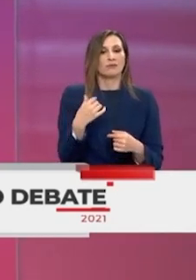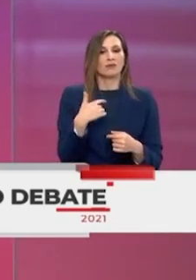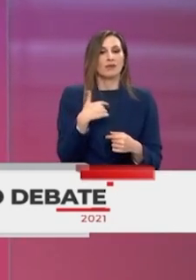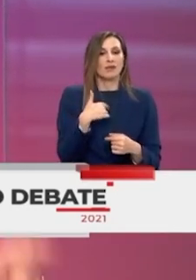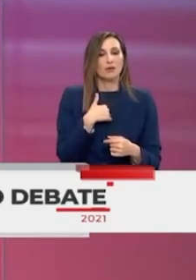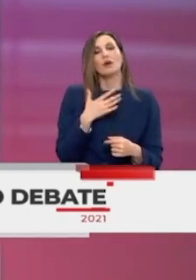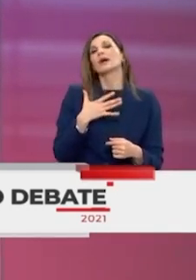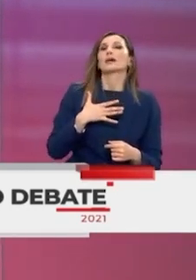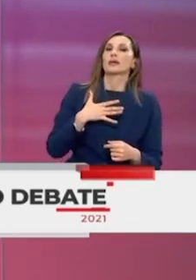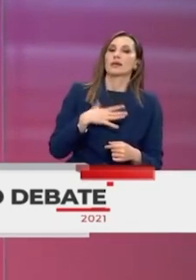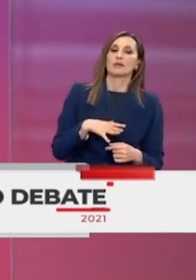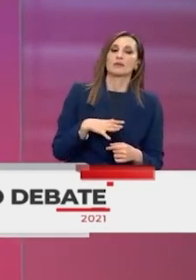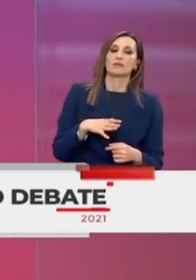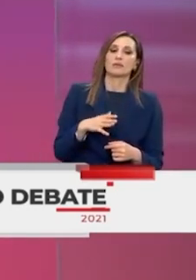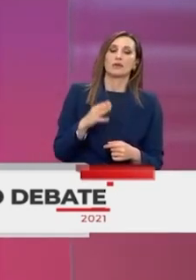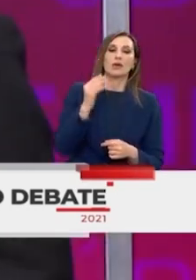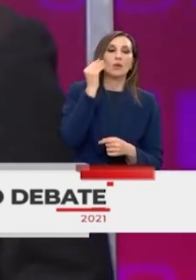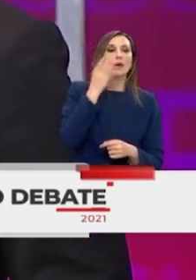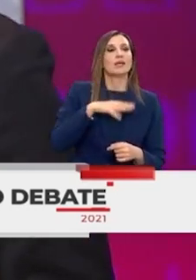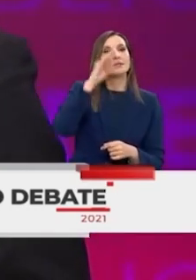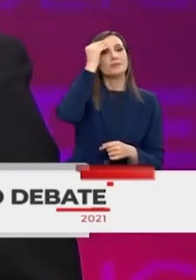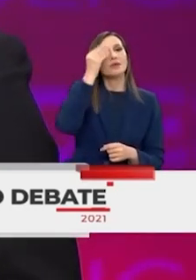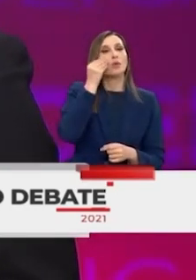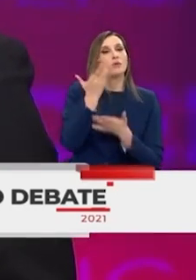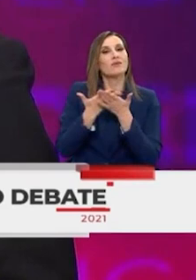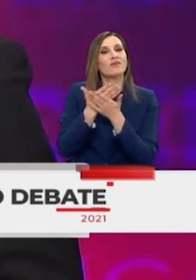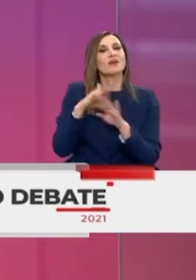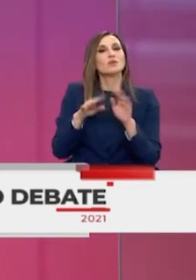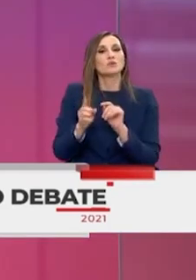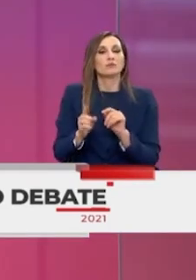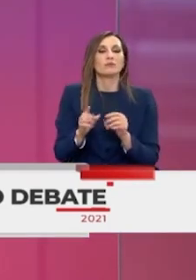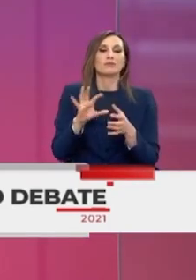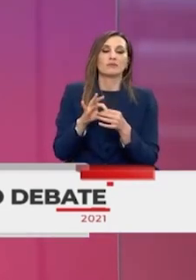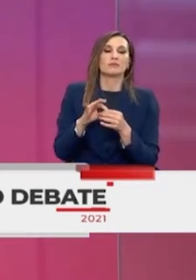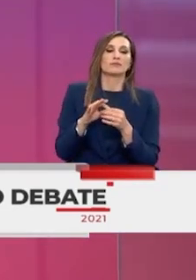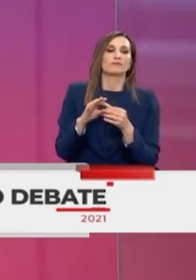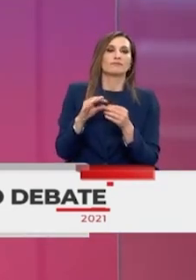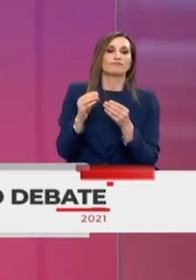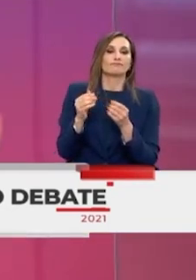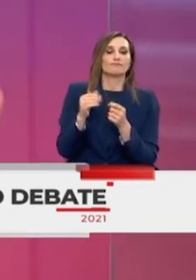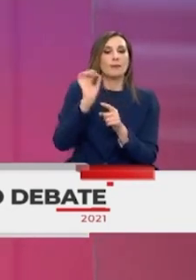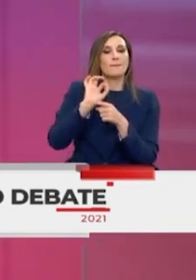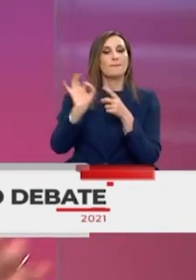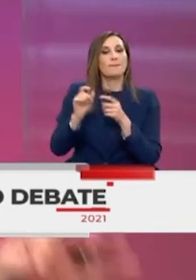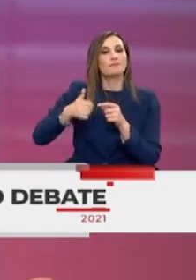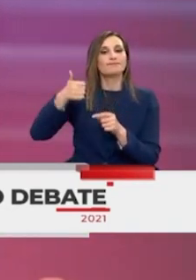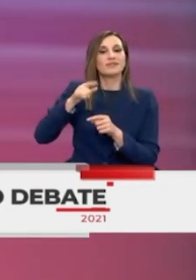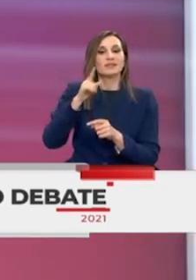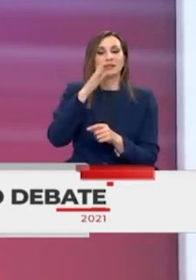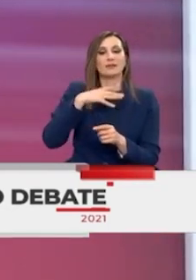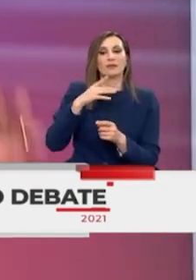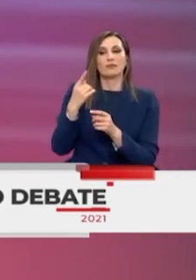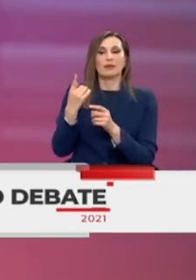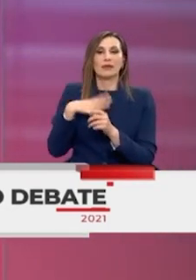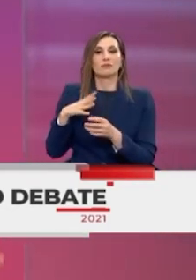de fazer iria o julgamento diligências, era a político, minha questão. O juízo político sobre todas as formações e dizer, em particular, aquelas que querem destruir a